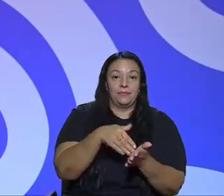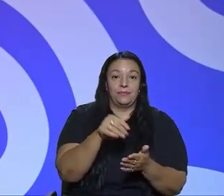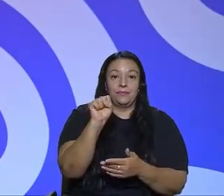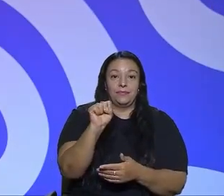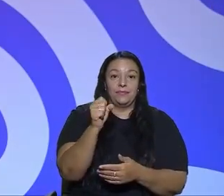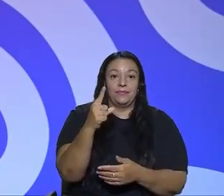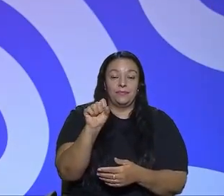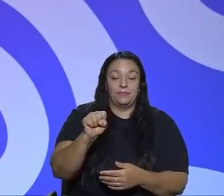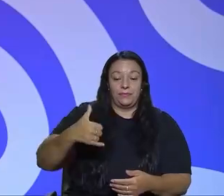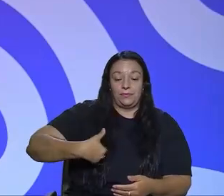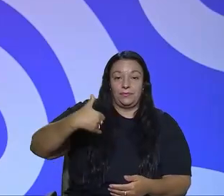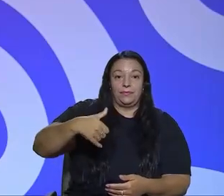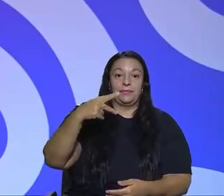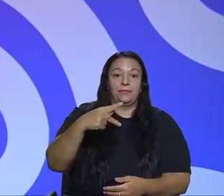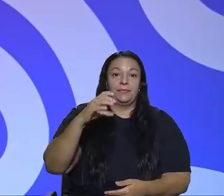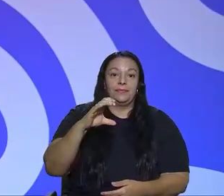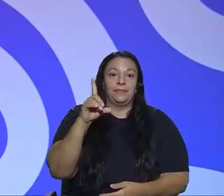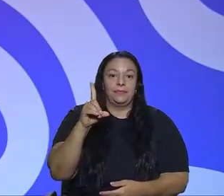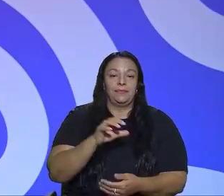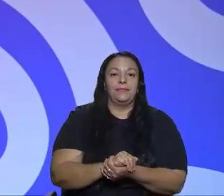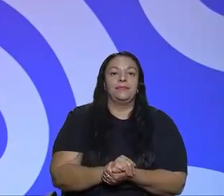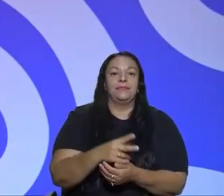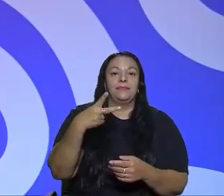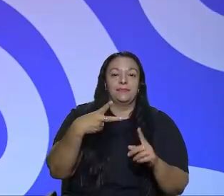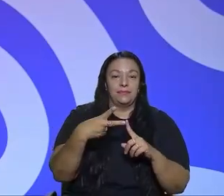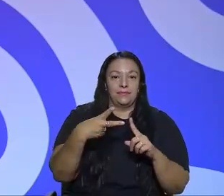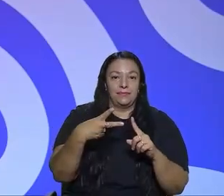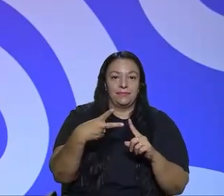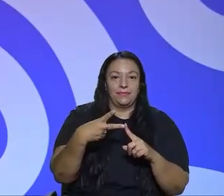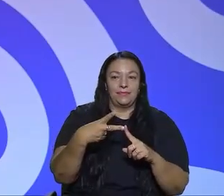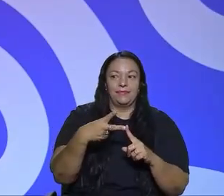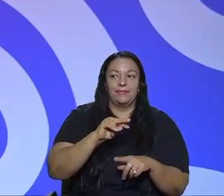anos, PCD. E o segundo lugar vai para...